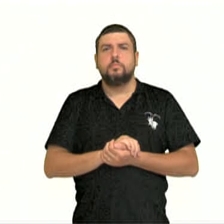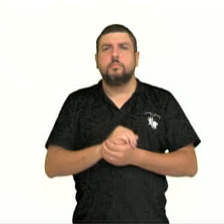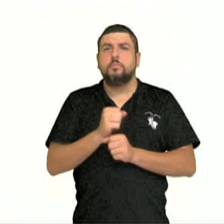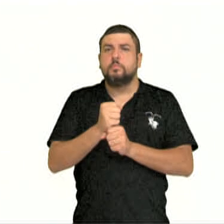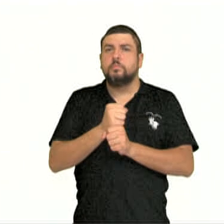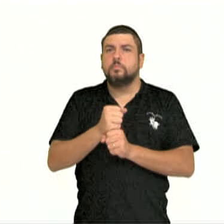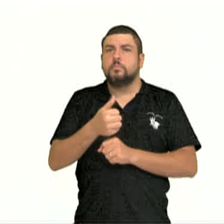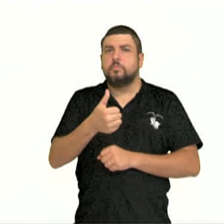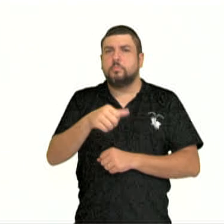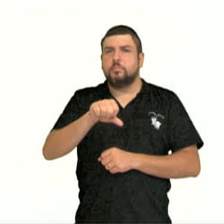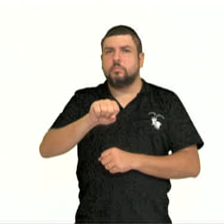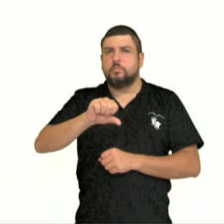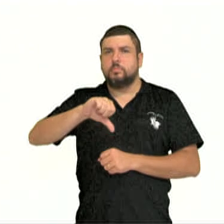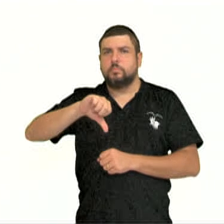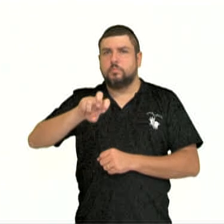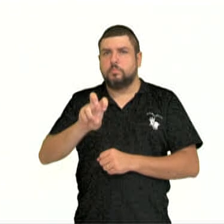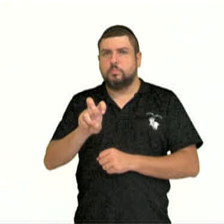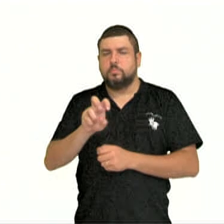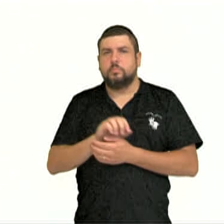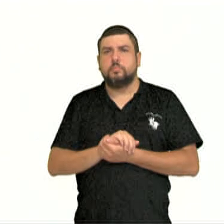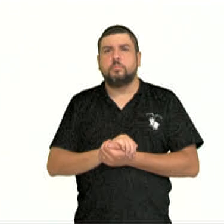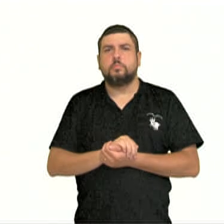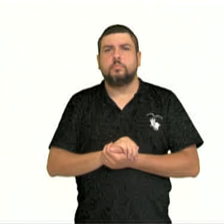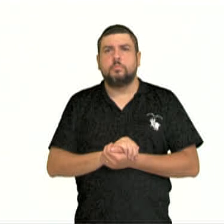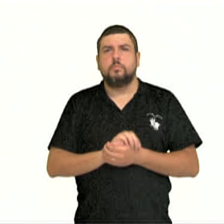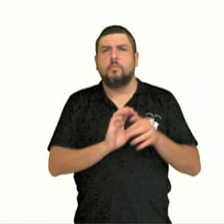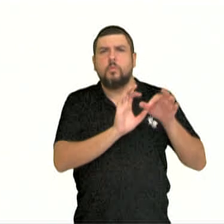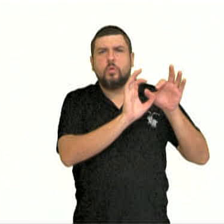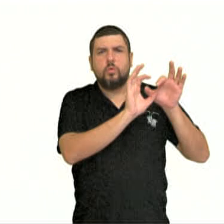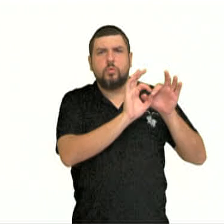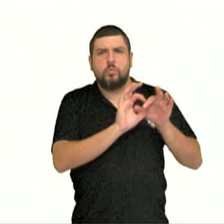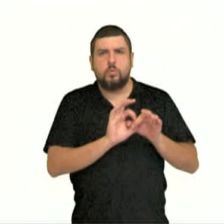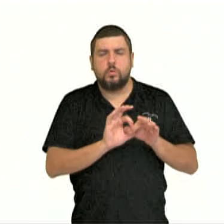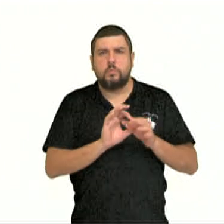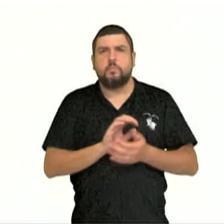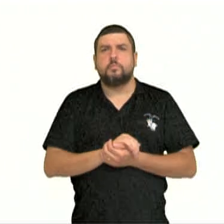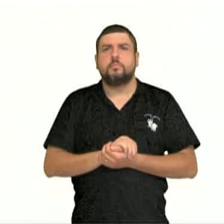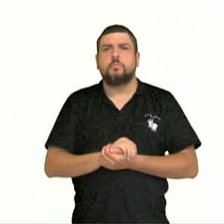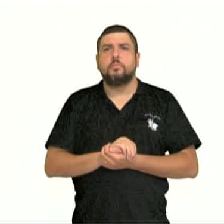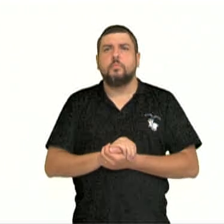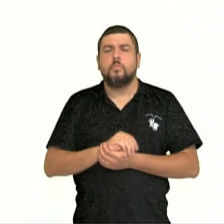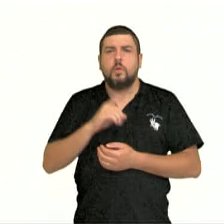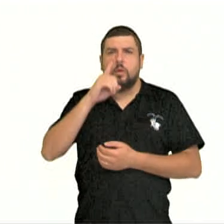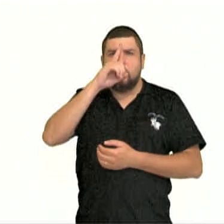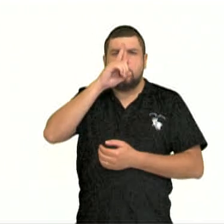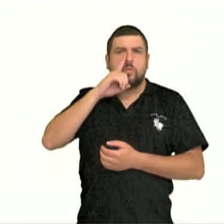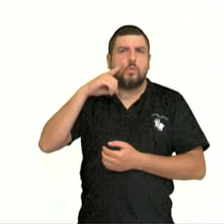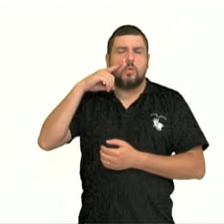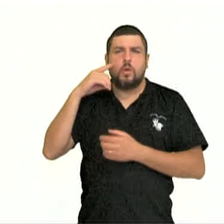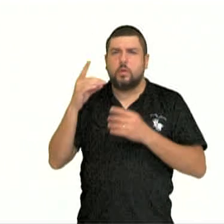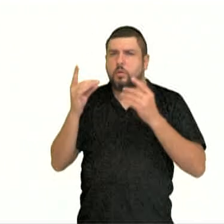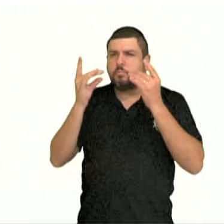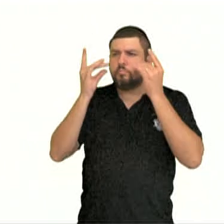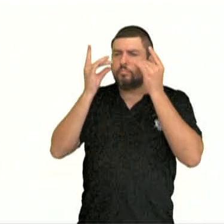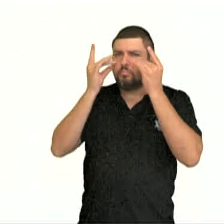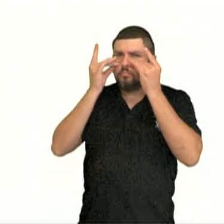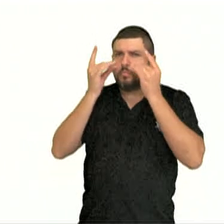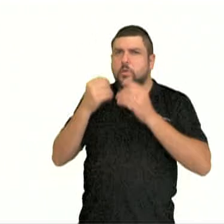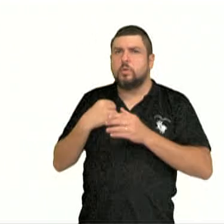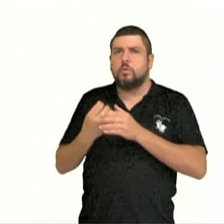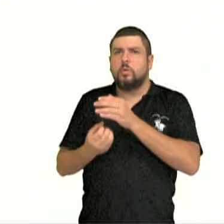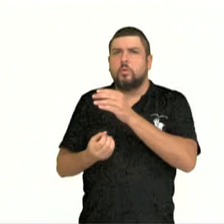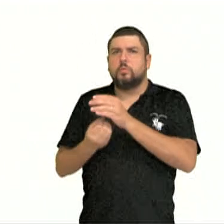1895. Qual que é o contexto da obra? Durkheim presenciou algumas das mais importantes criações da sociedade